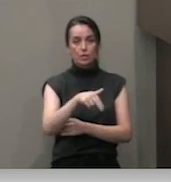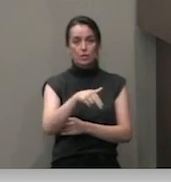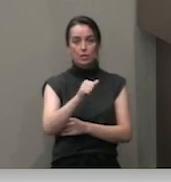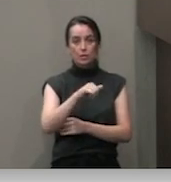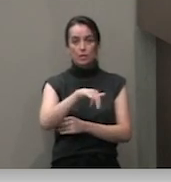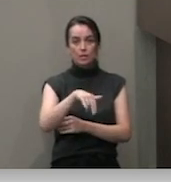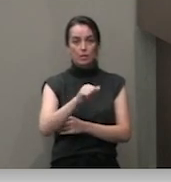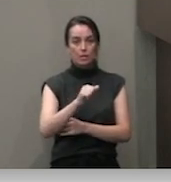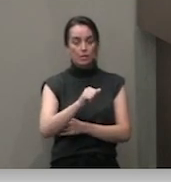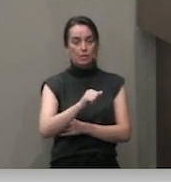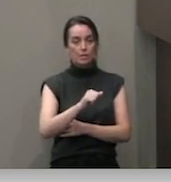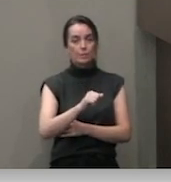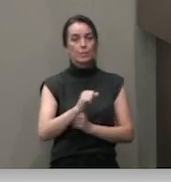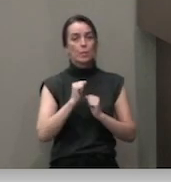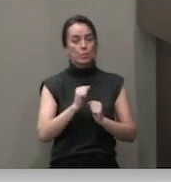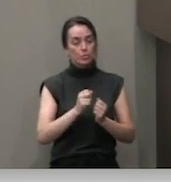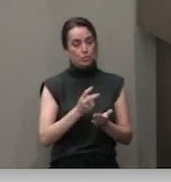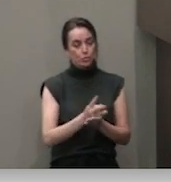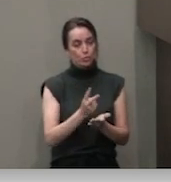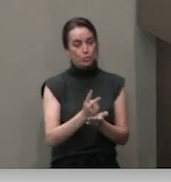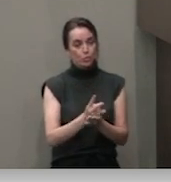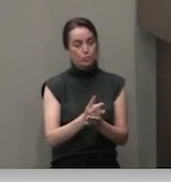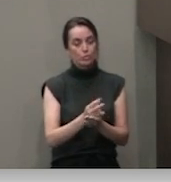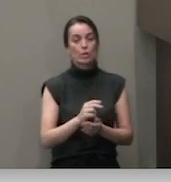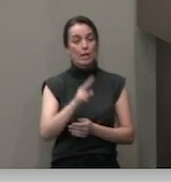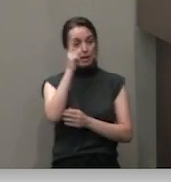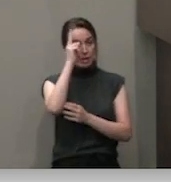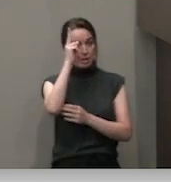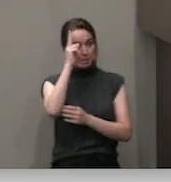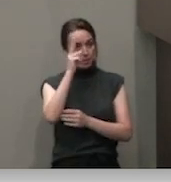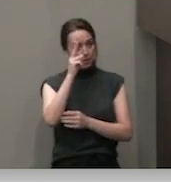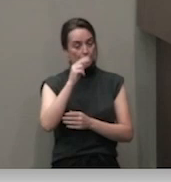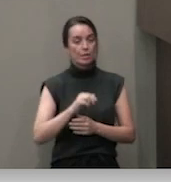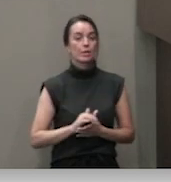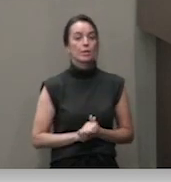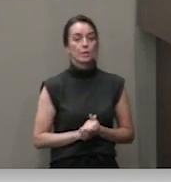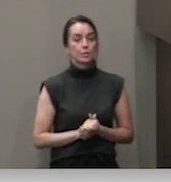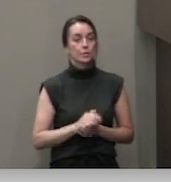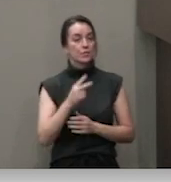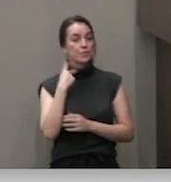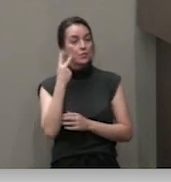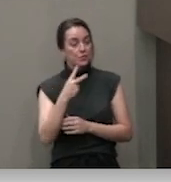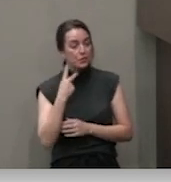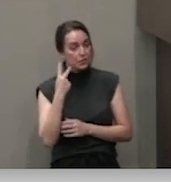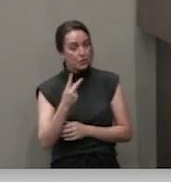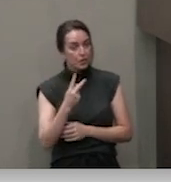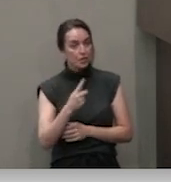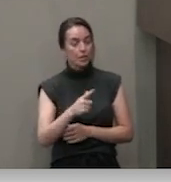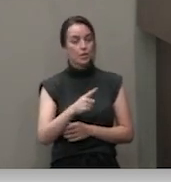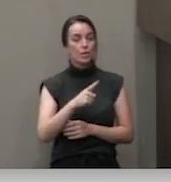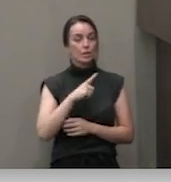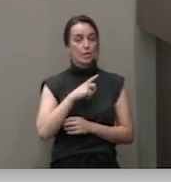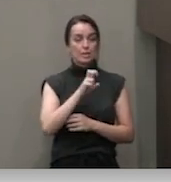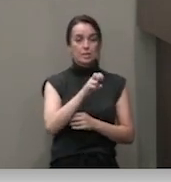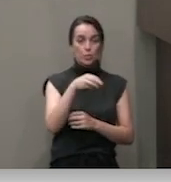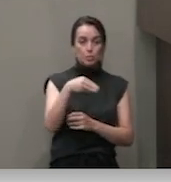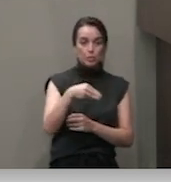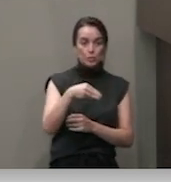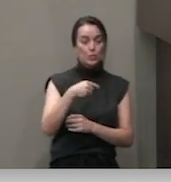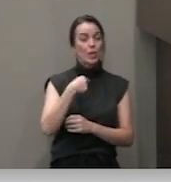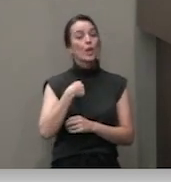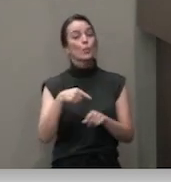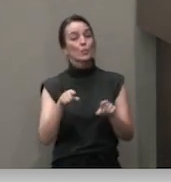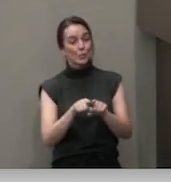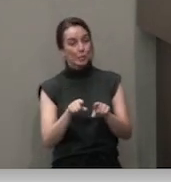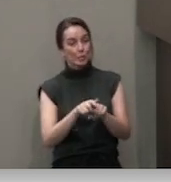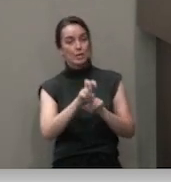Lembrando que os vereadores que fizeram uma entrega eles têm 5 minutos e pelo Regimento eu também tenho 5 minutos